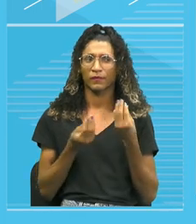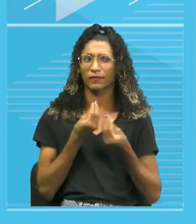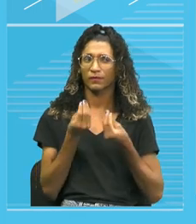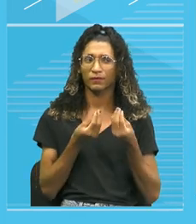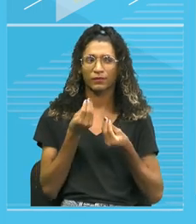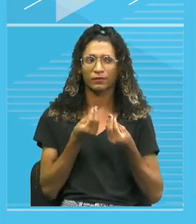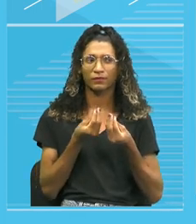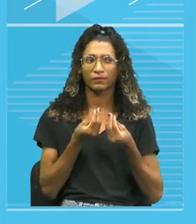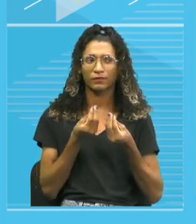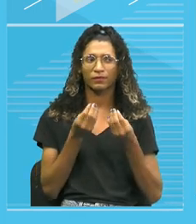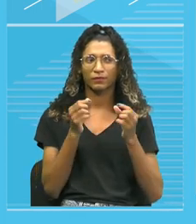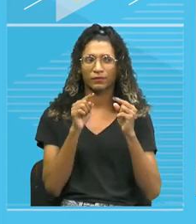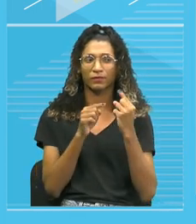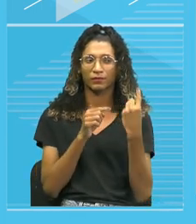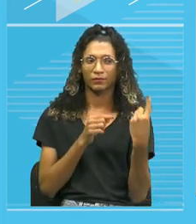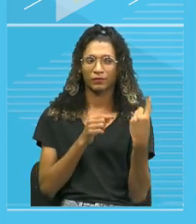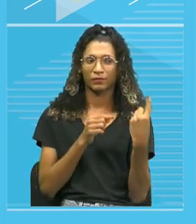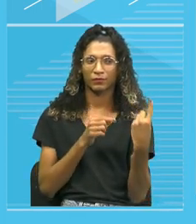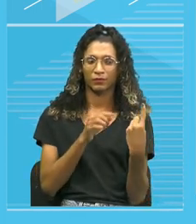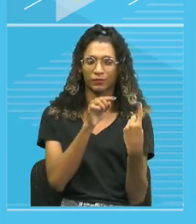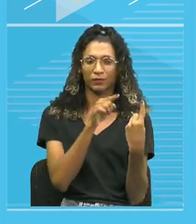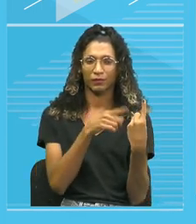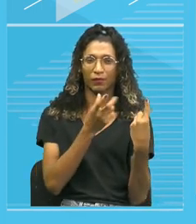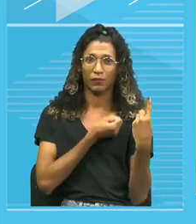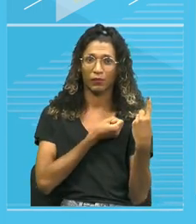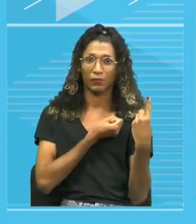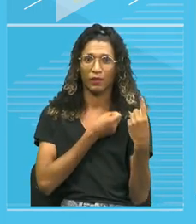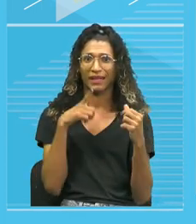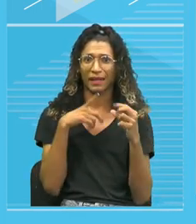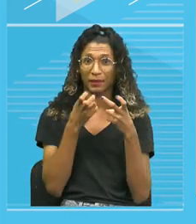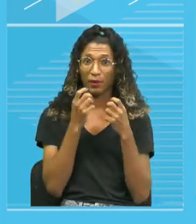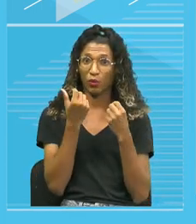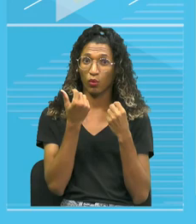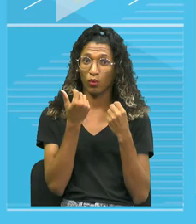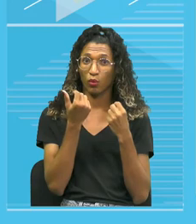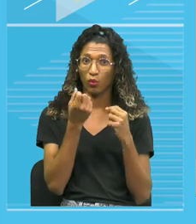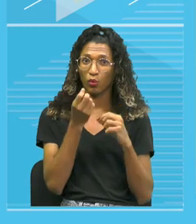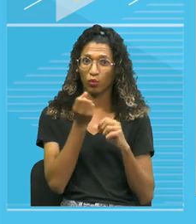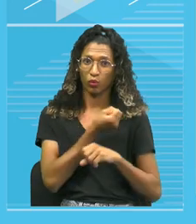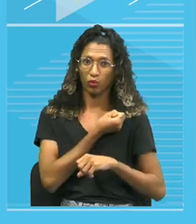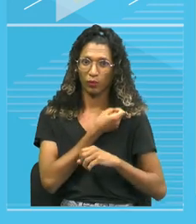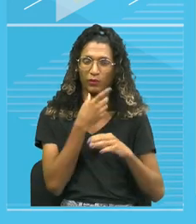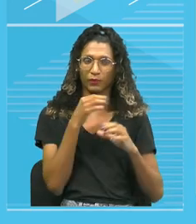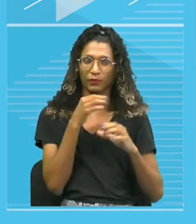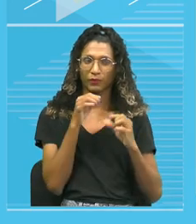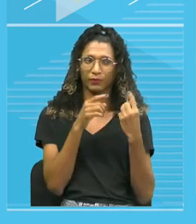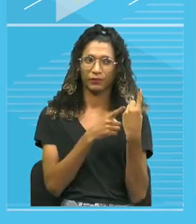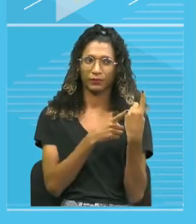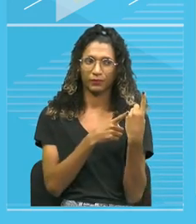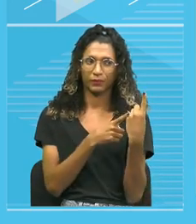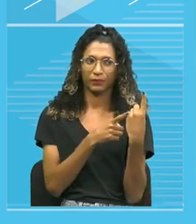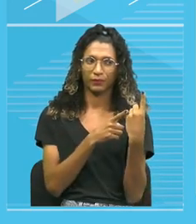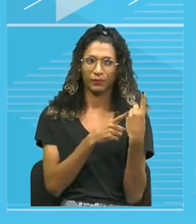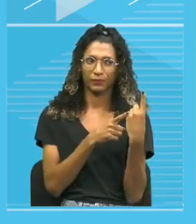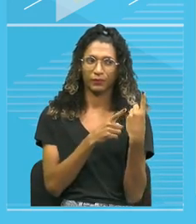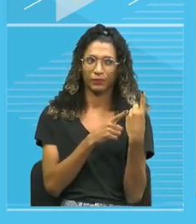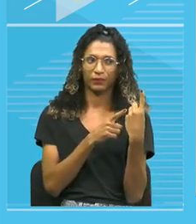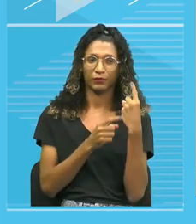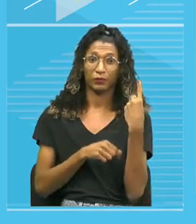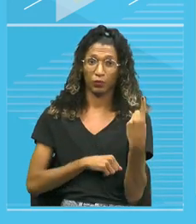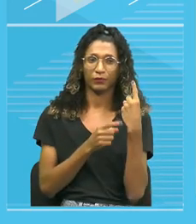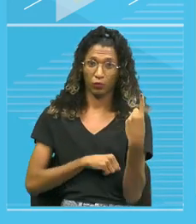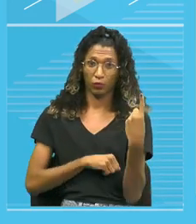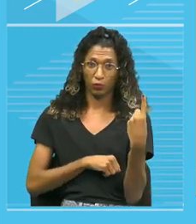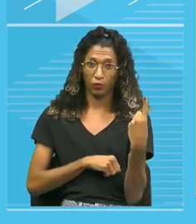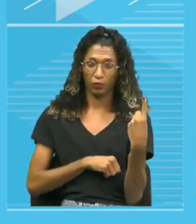aqui ó está de para três e meio Se bem que essa daqui eu não vou nem me preocupar O que é